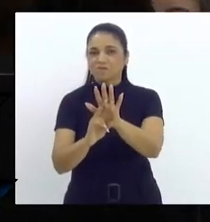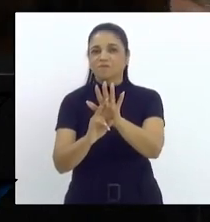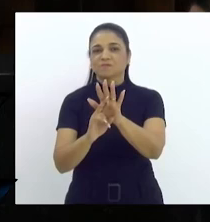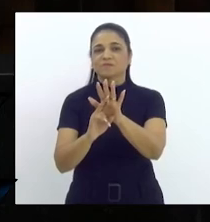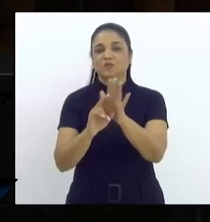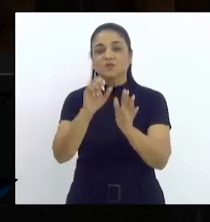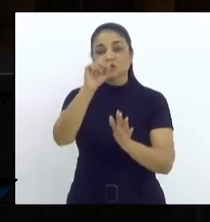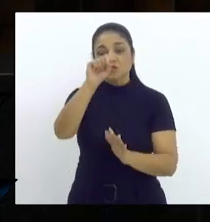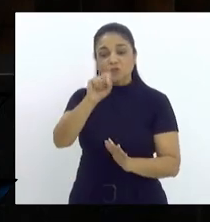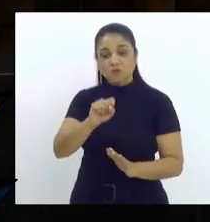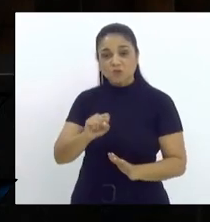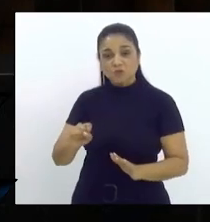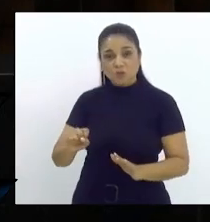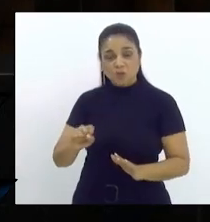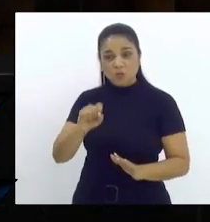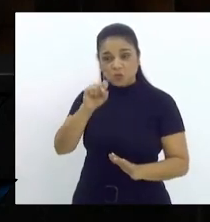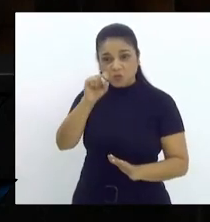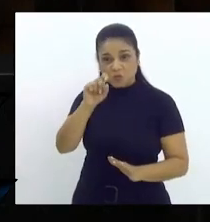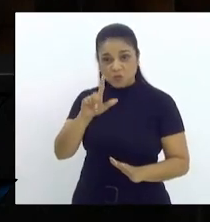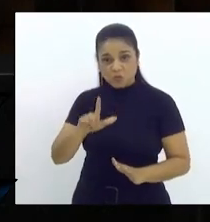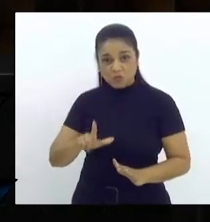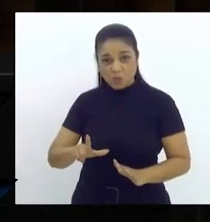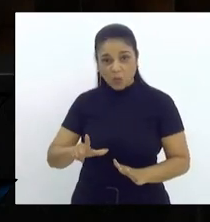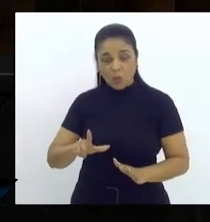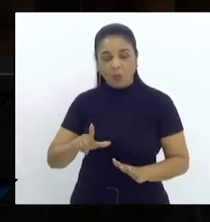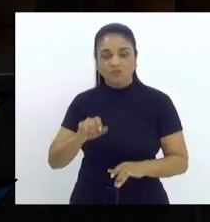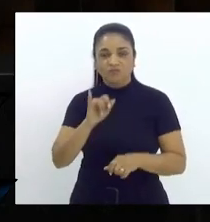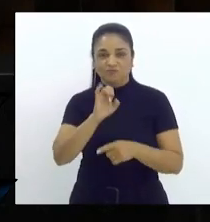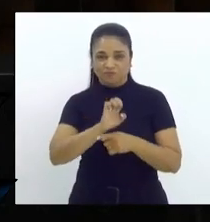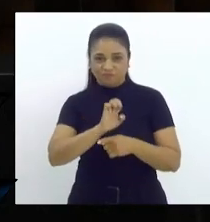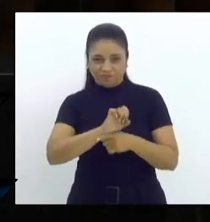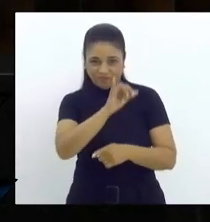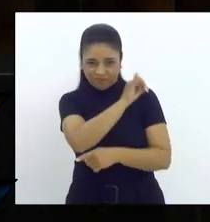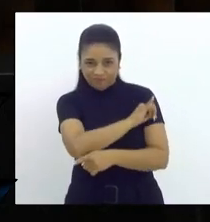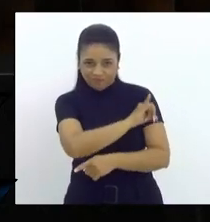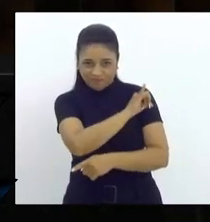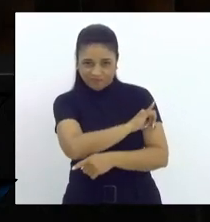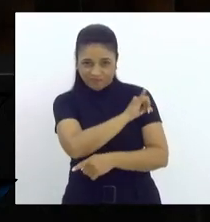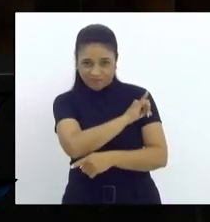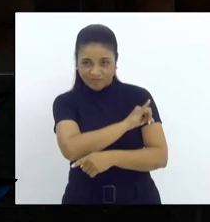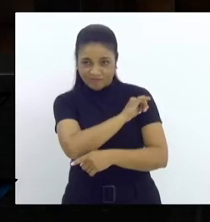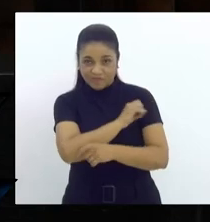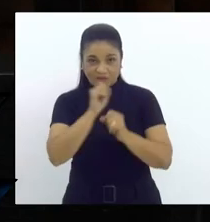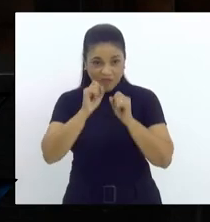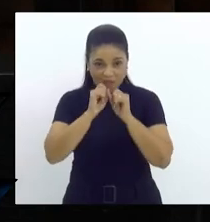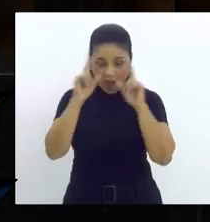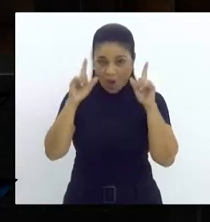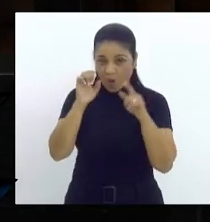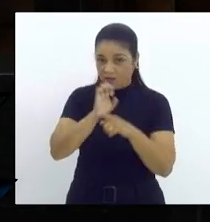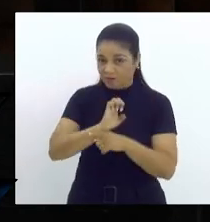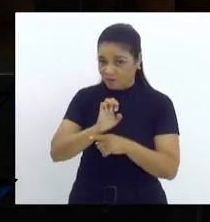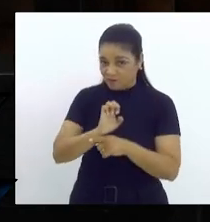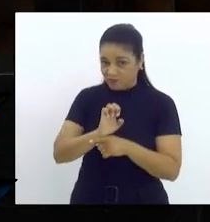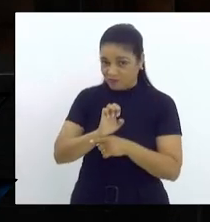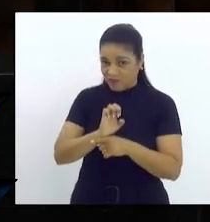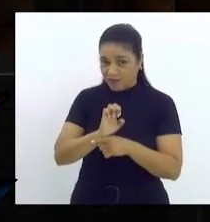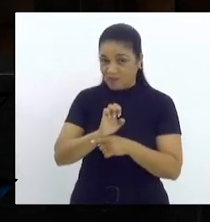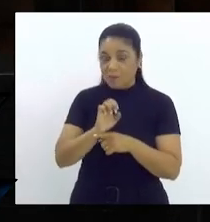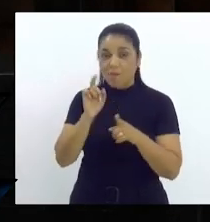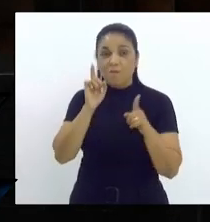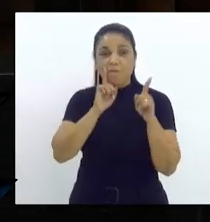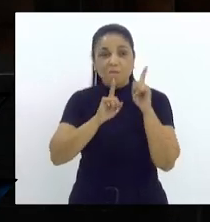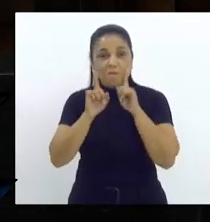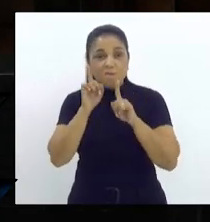Fluminense, e se a gente não acordar do estado inteiro, viu, deputado Renato, até de Maricá.